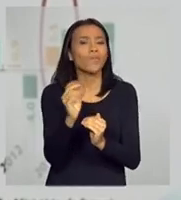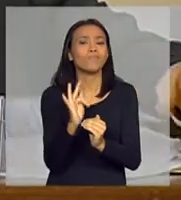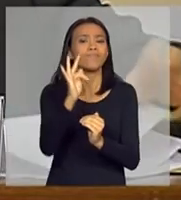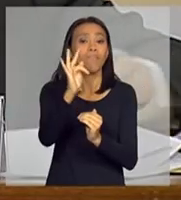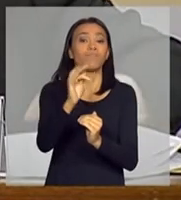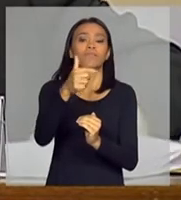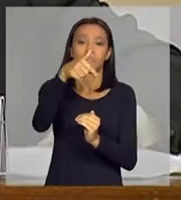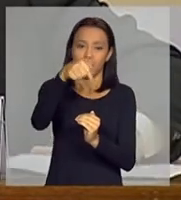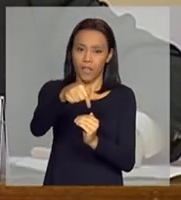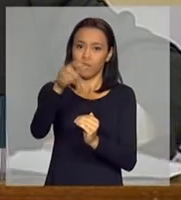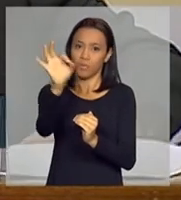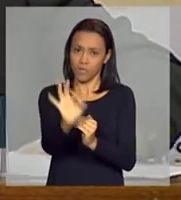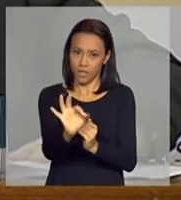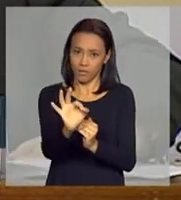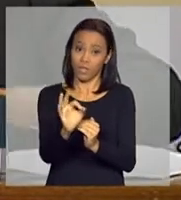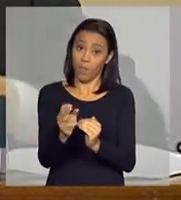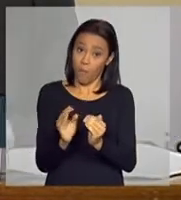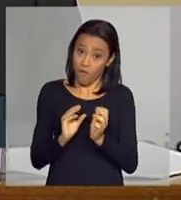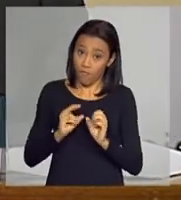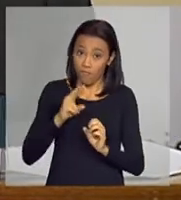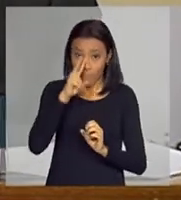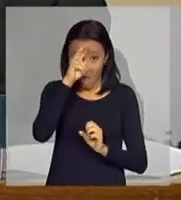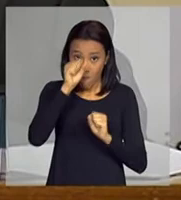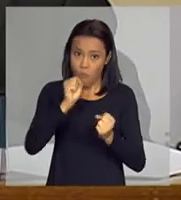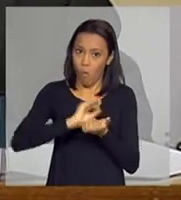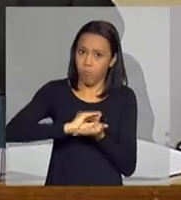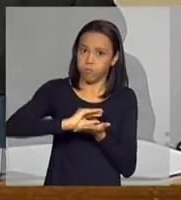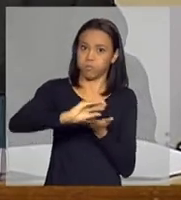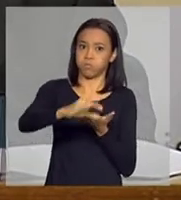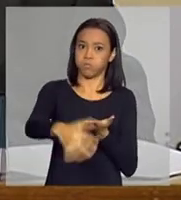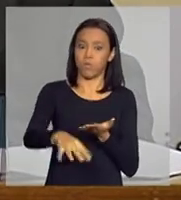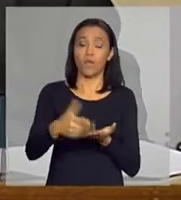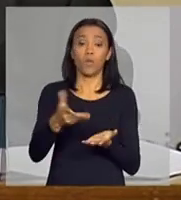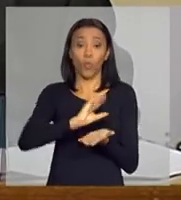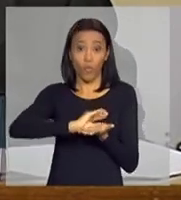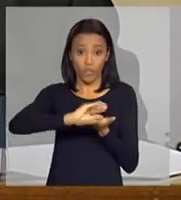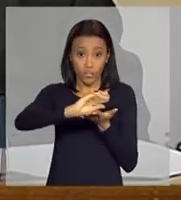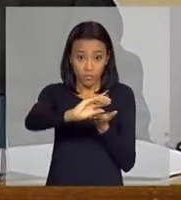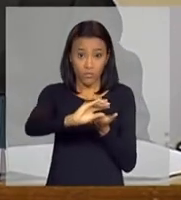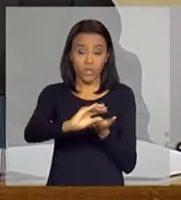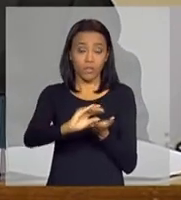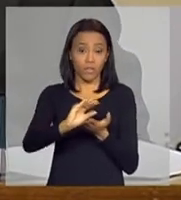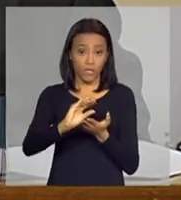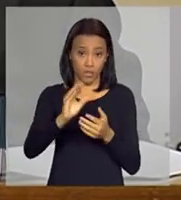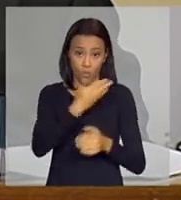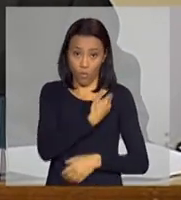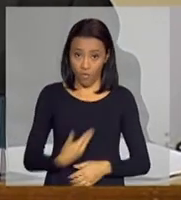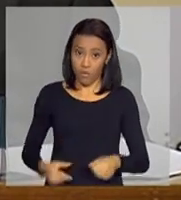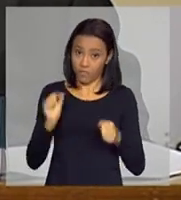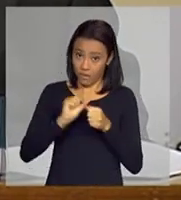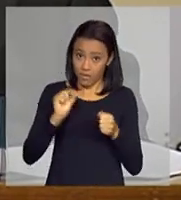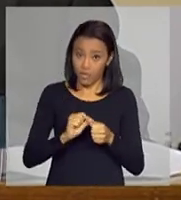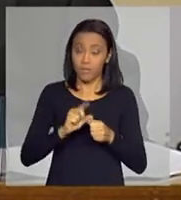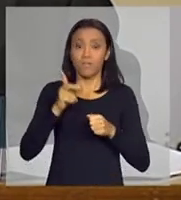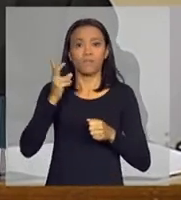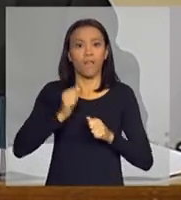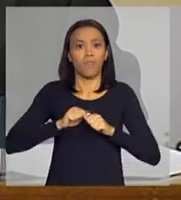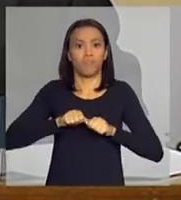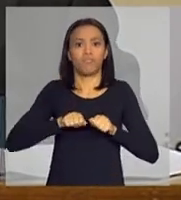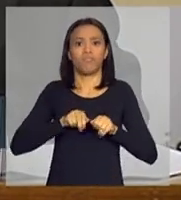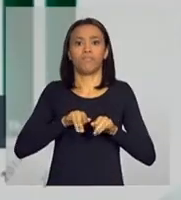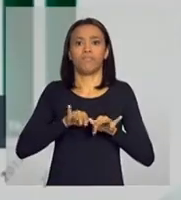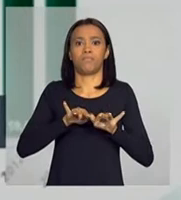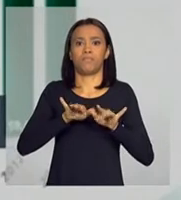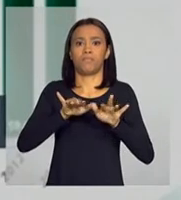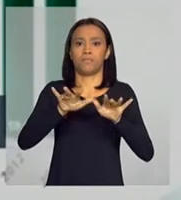forte recuperação do investimento os investimentos do governo estão se expandindo se